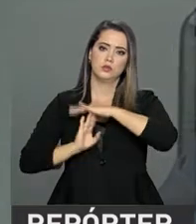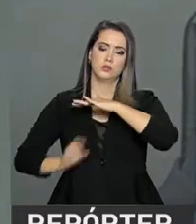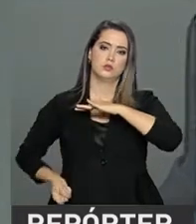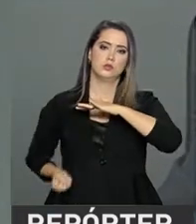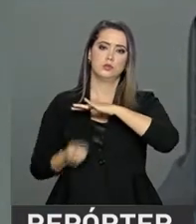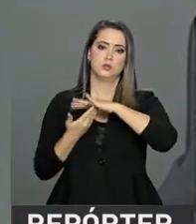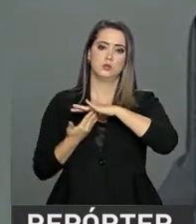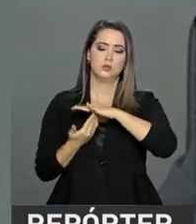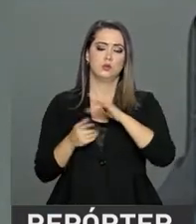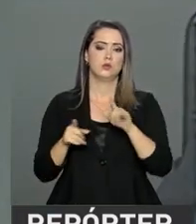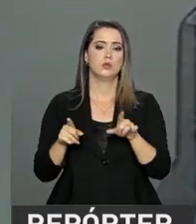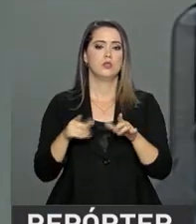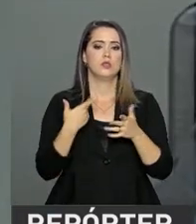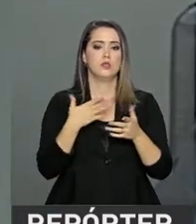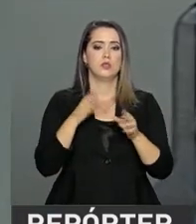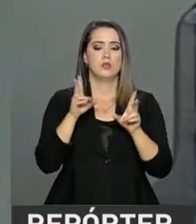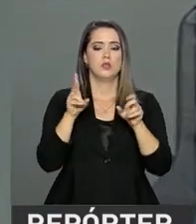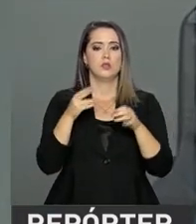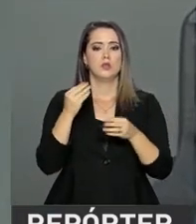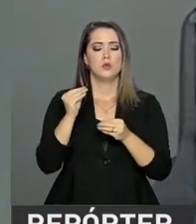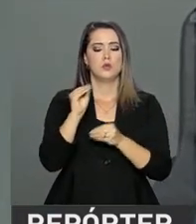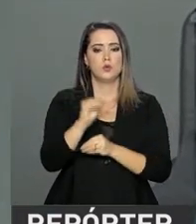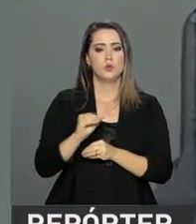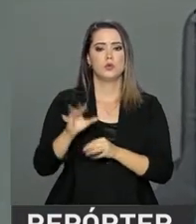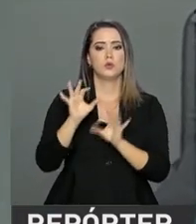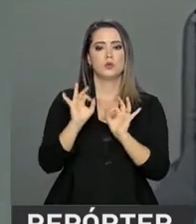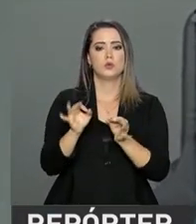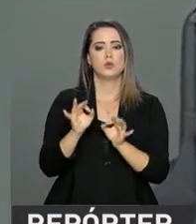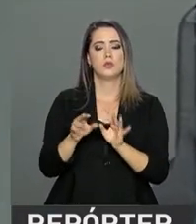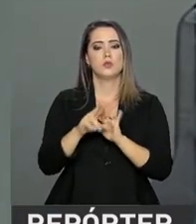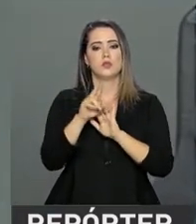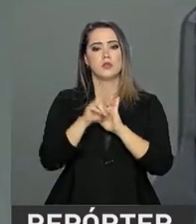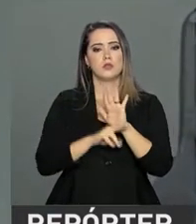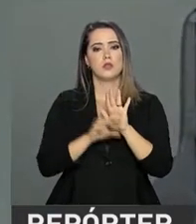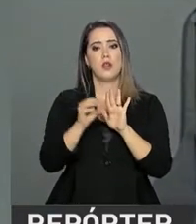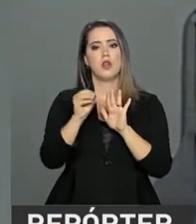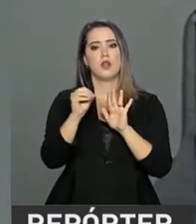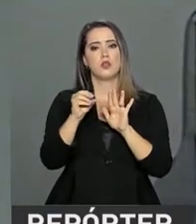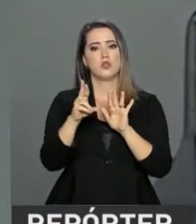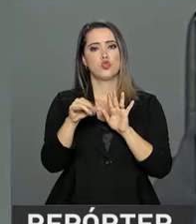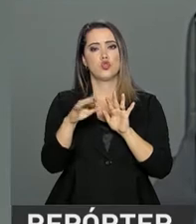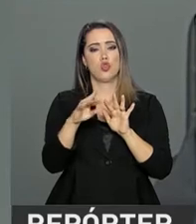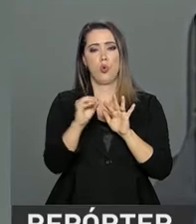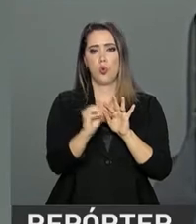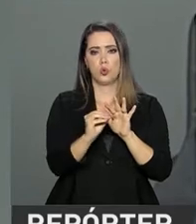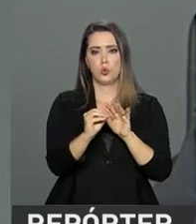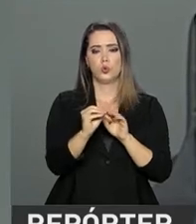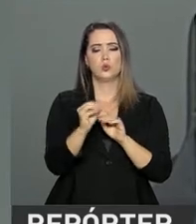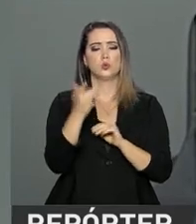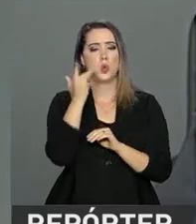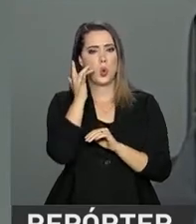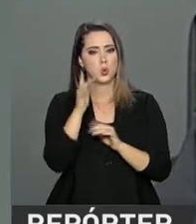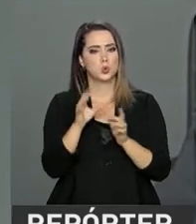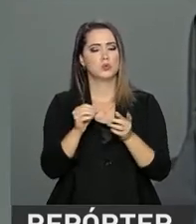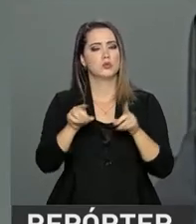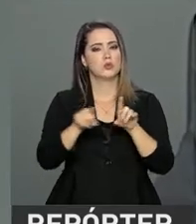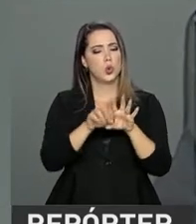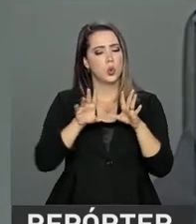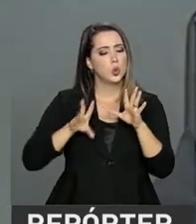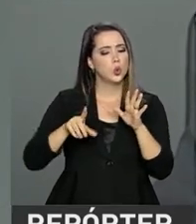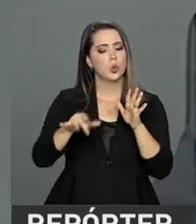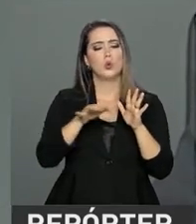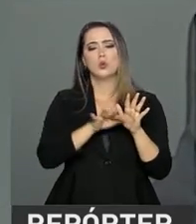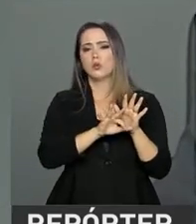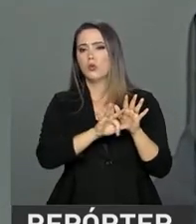é o tratamento adequado a questão da regra de ouro seja todos os temas fiscais é que nós estamos debatendo